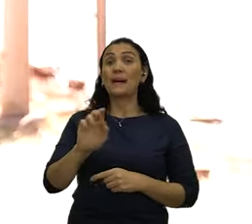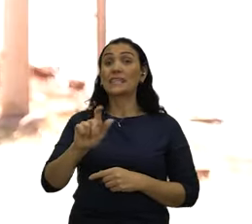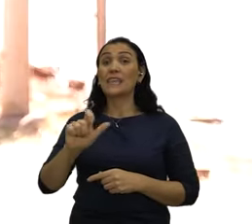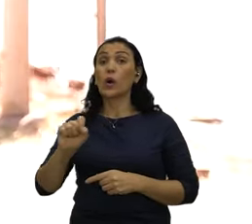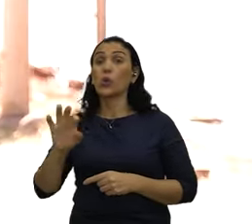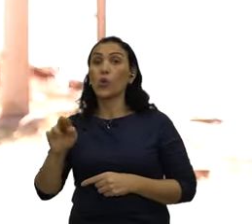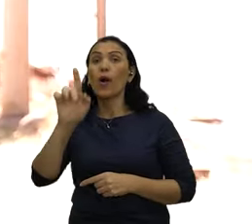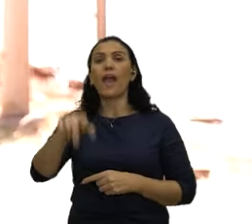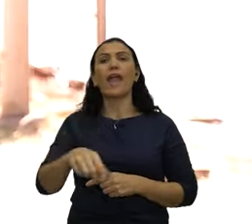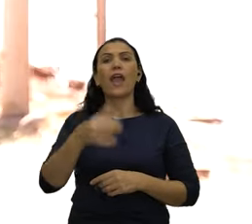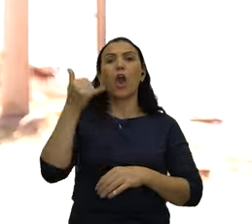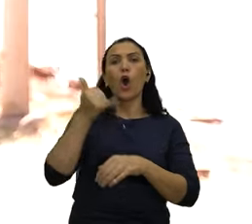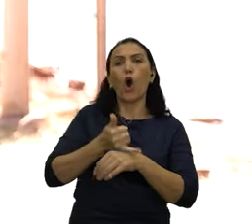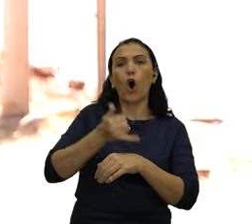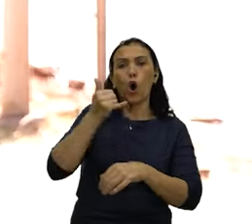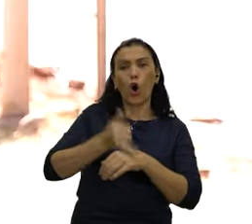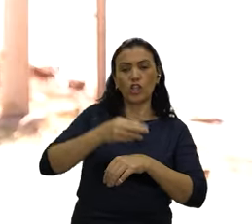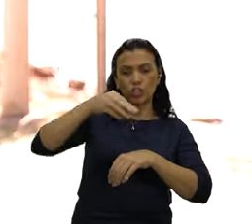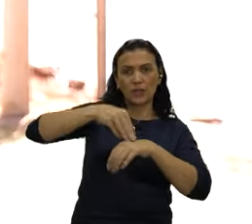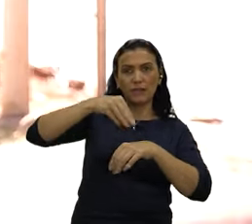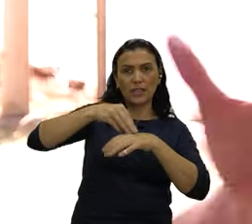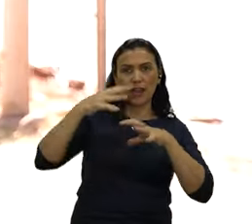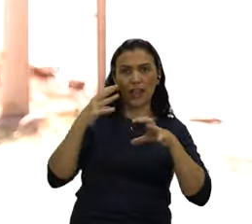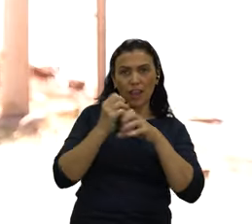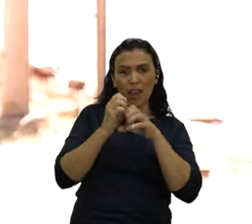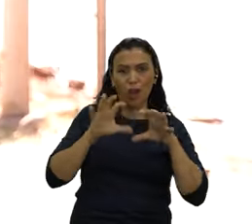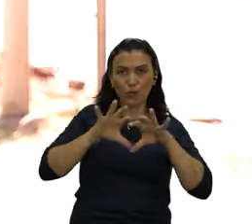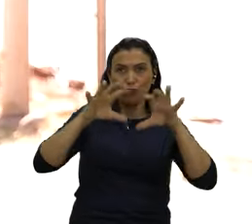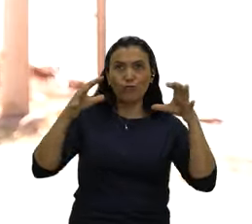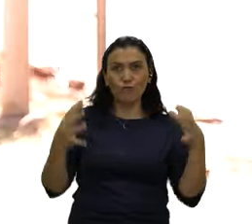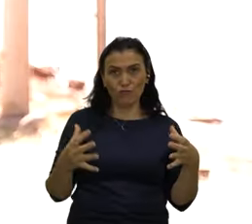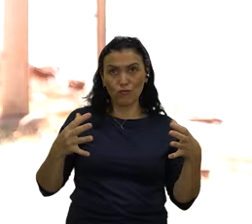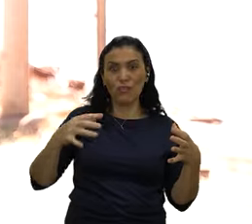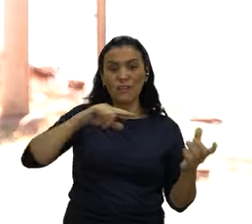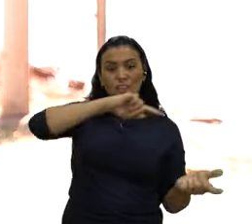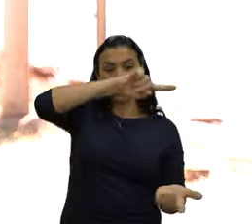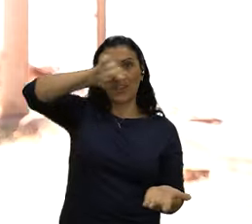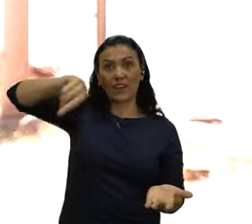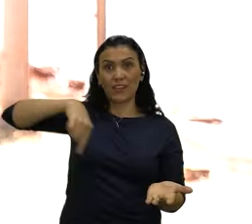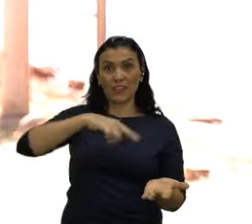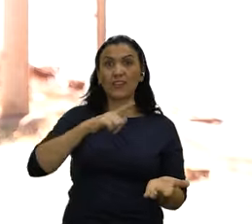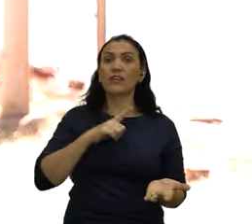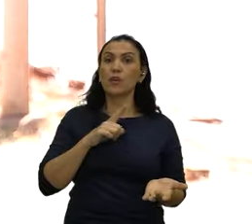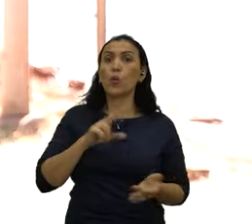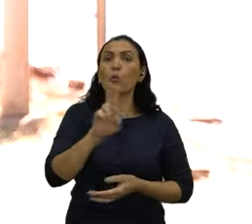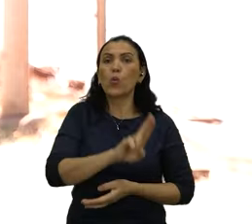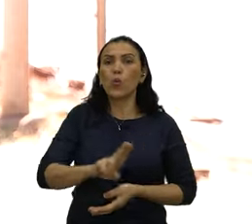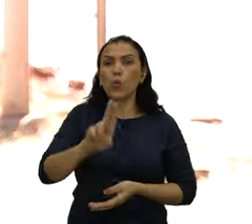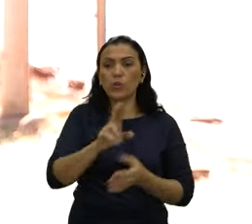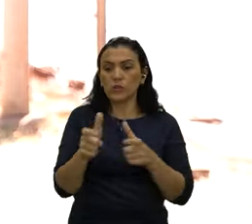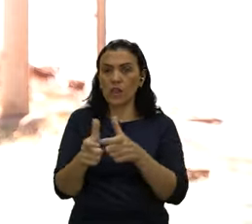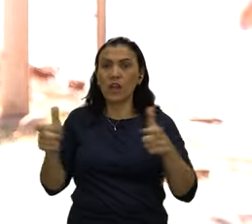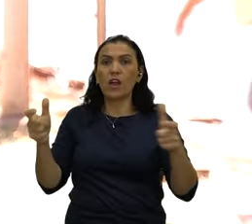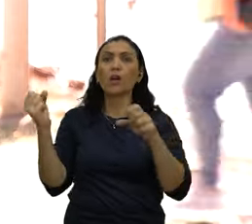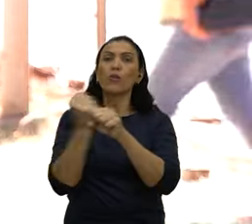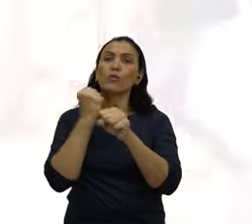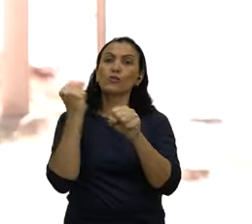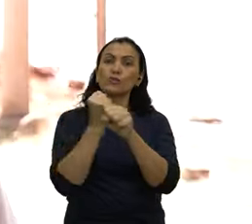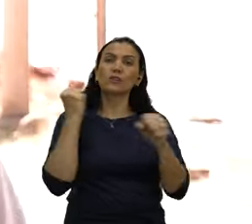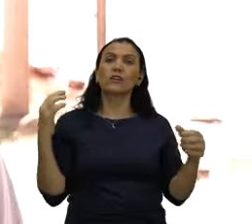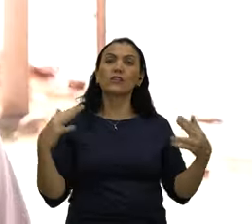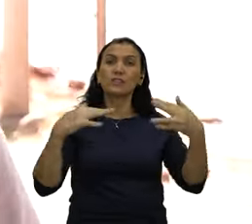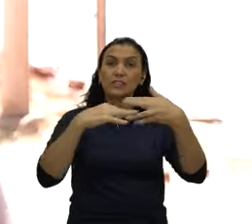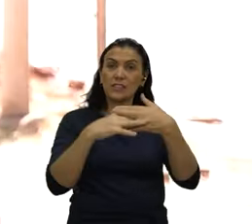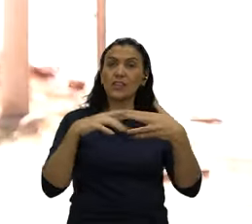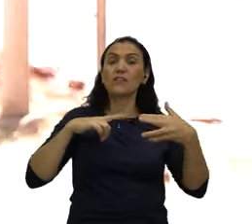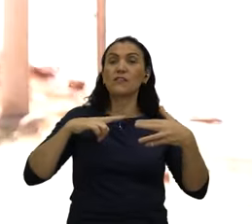uma rocha, ou seja, um conjunto de minerais, assim como várias outras ao redor do planeta. Ele é muito utilizado na construção civil.